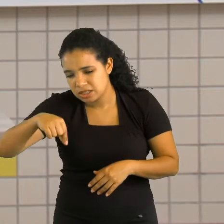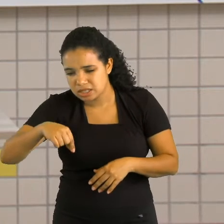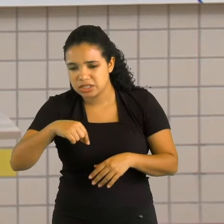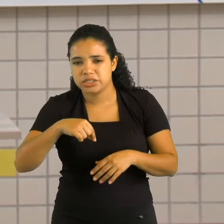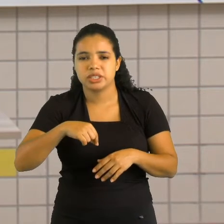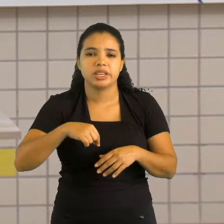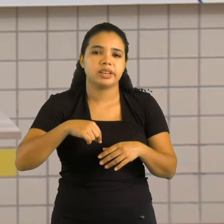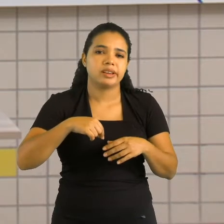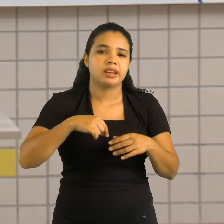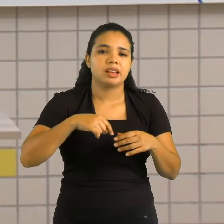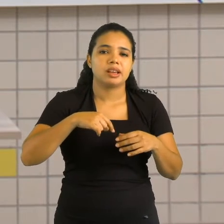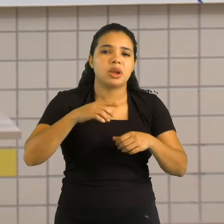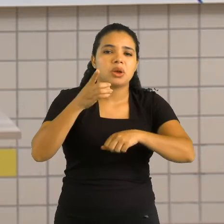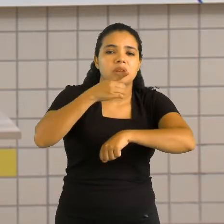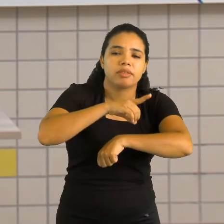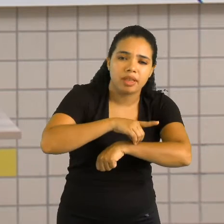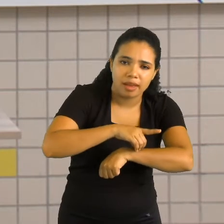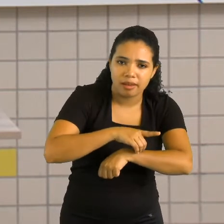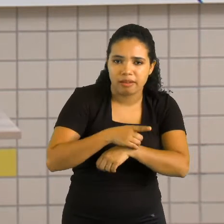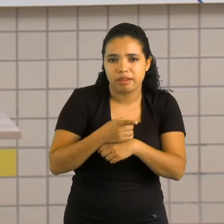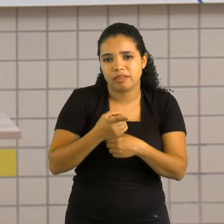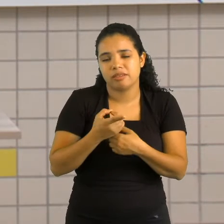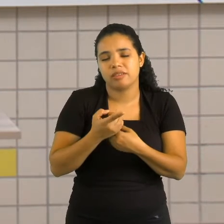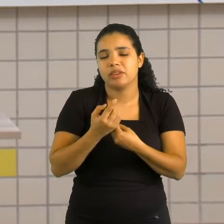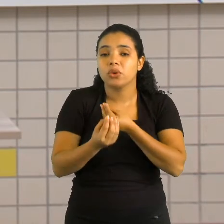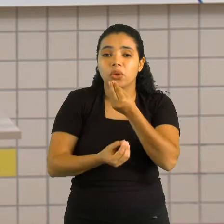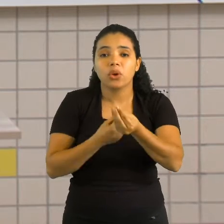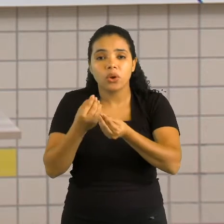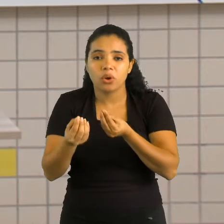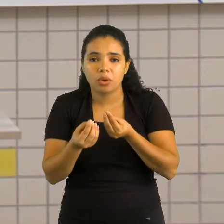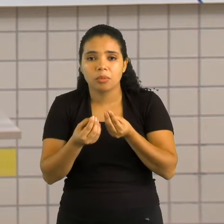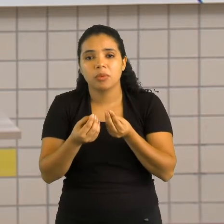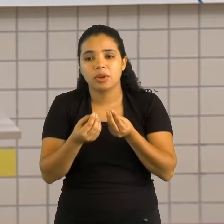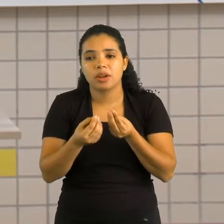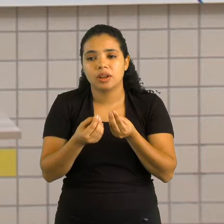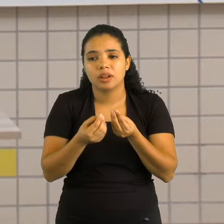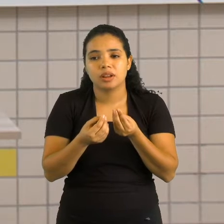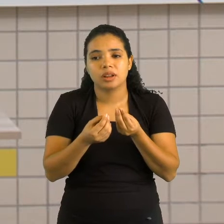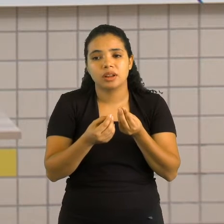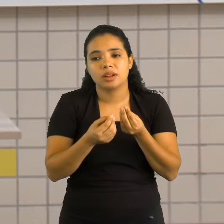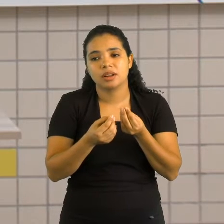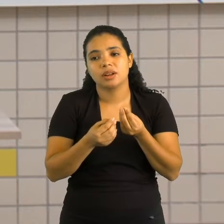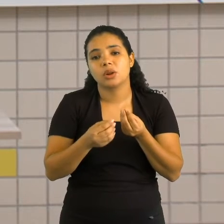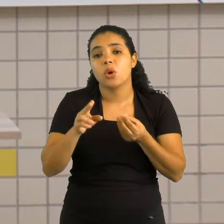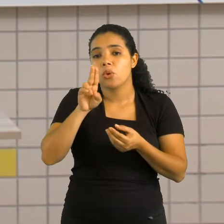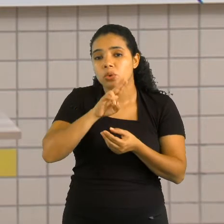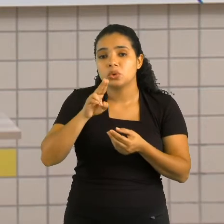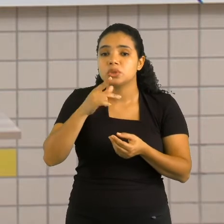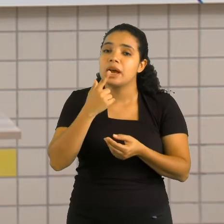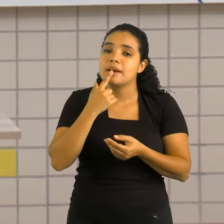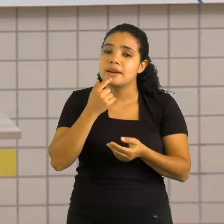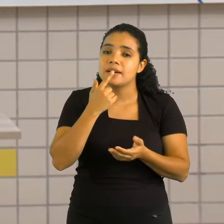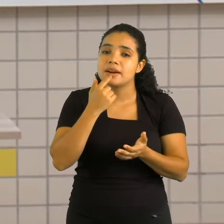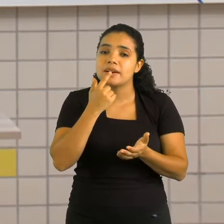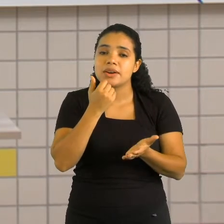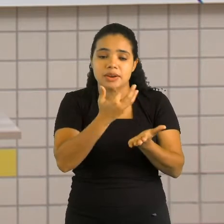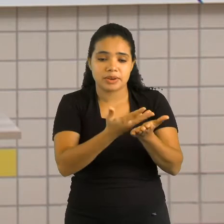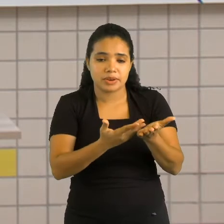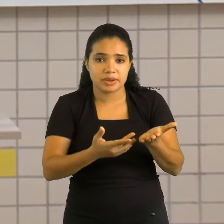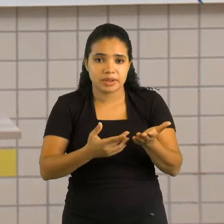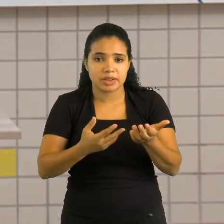dengue? Como nós falamos, é através do exame que é feito nos laboratórios que eles